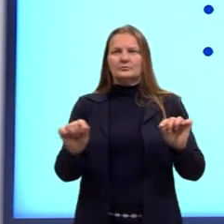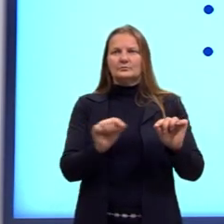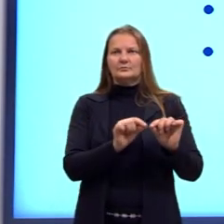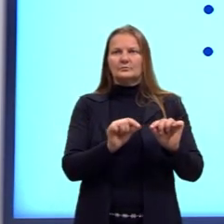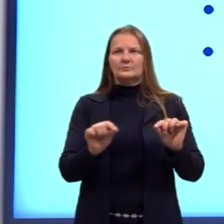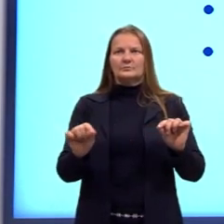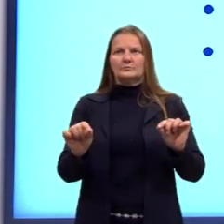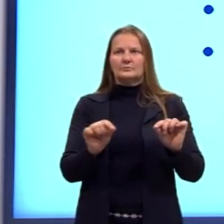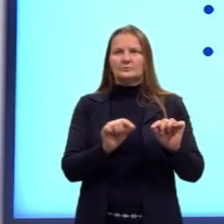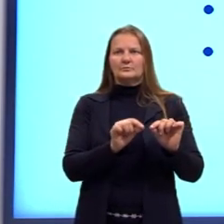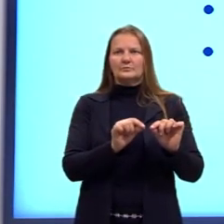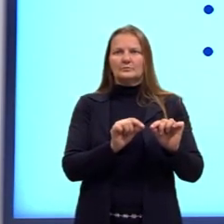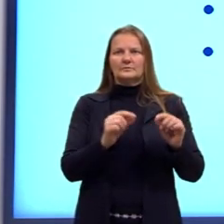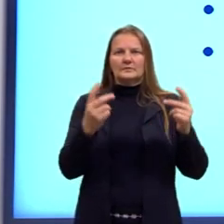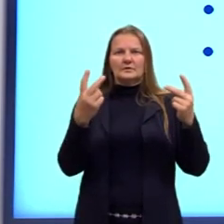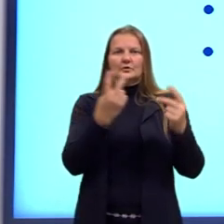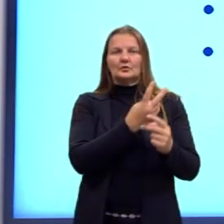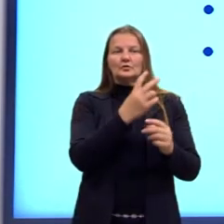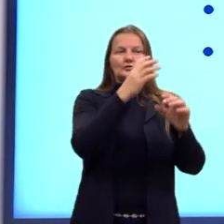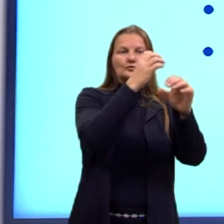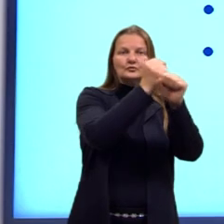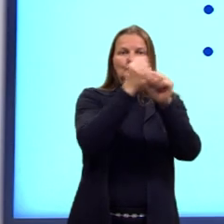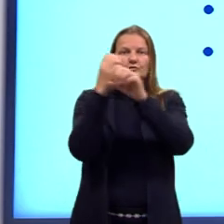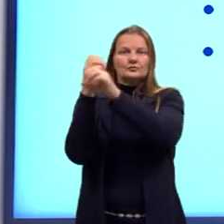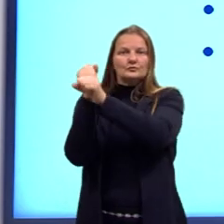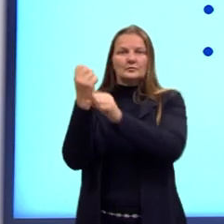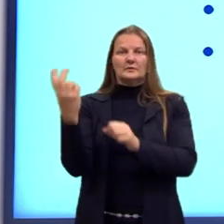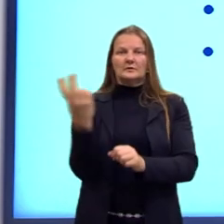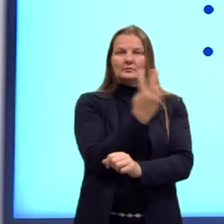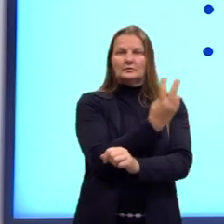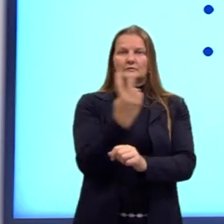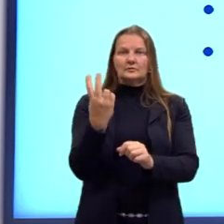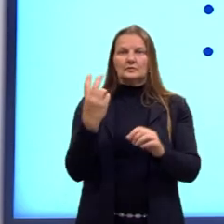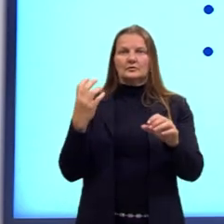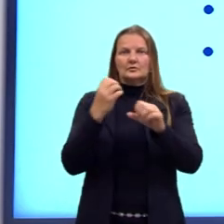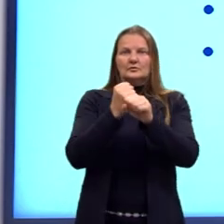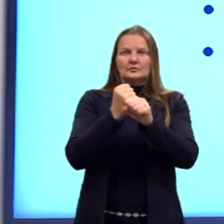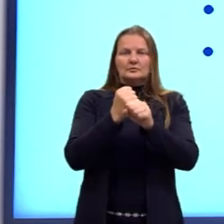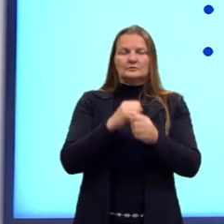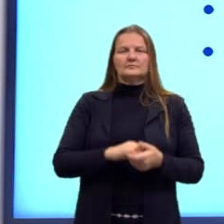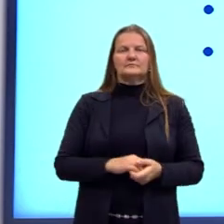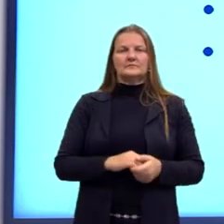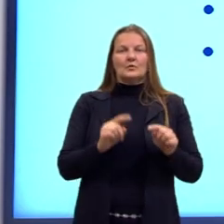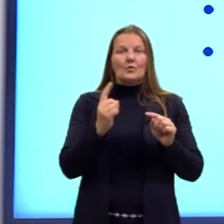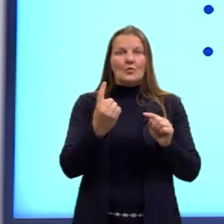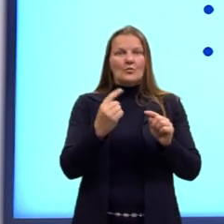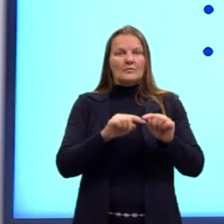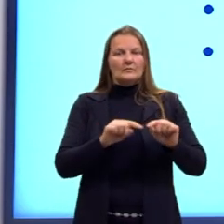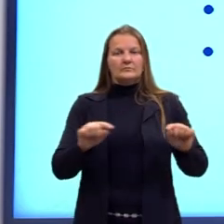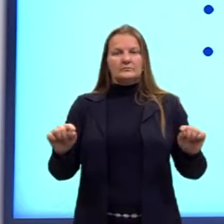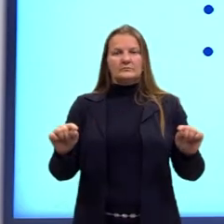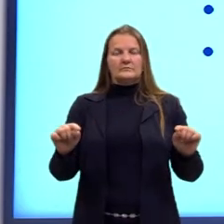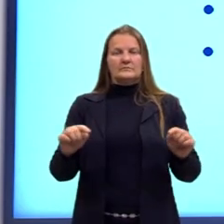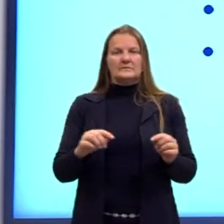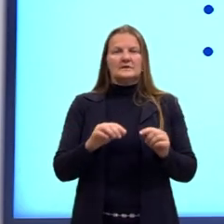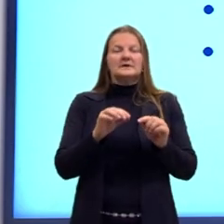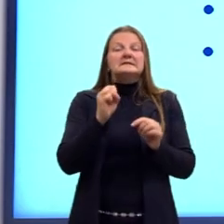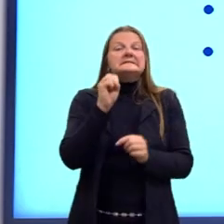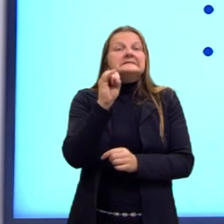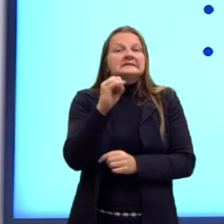menor do que a medida da soma dos outros dois lados Então se por acaso a questão nos traz ali as